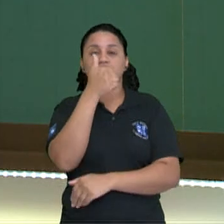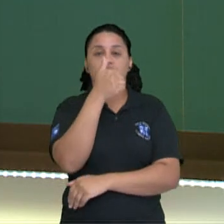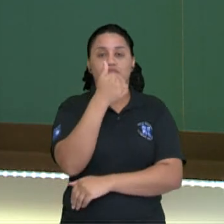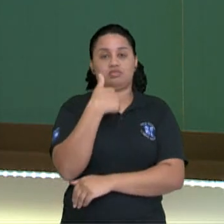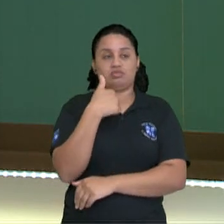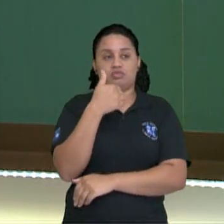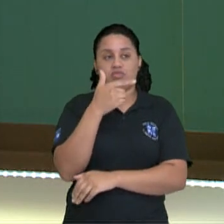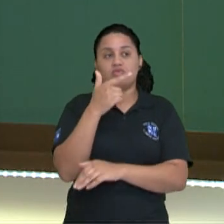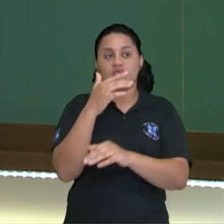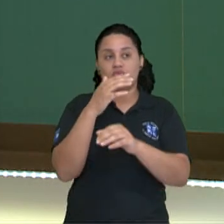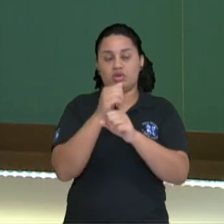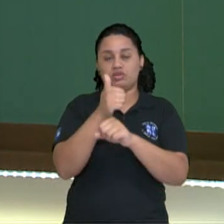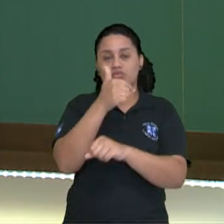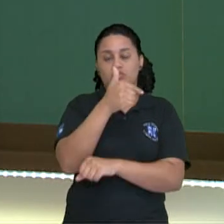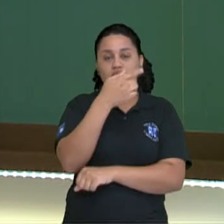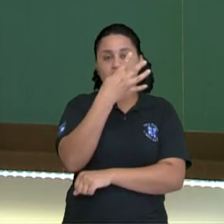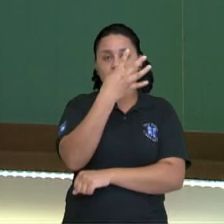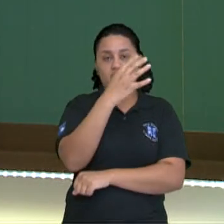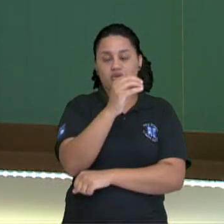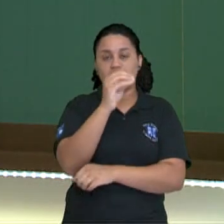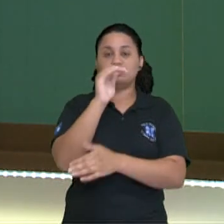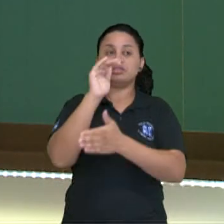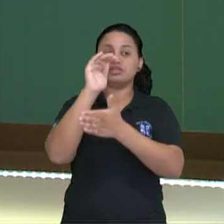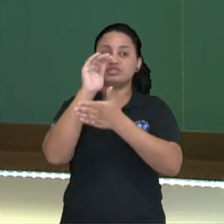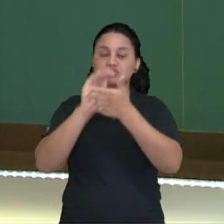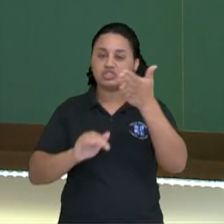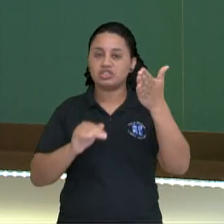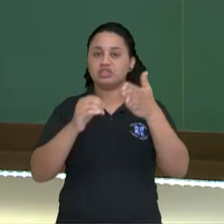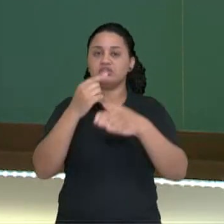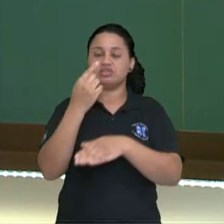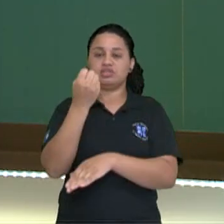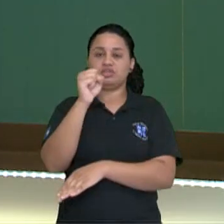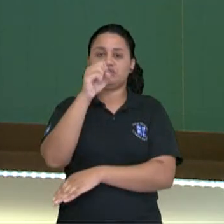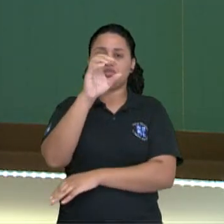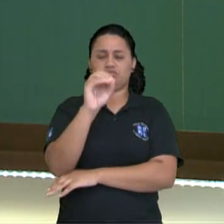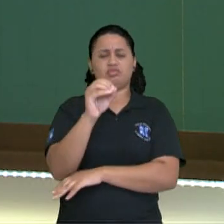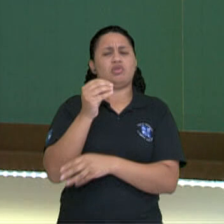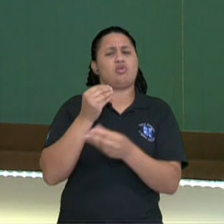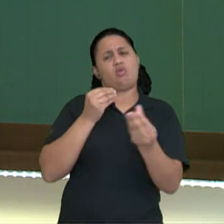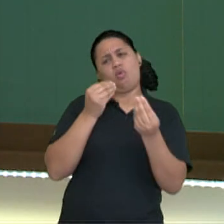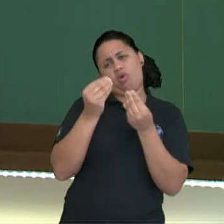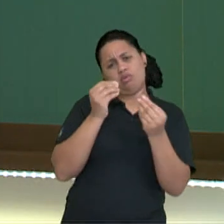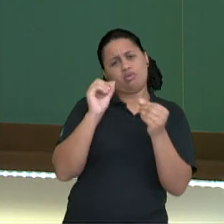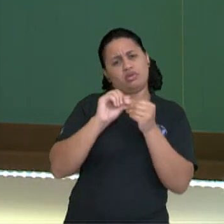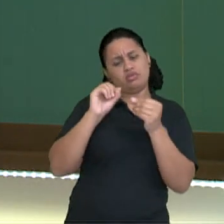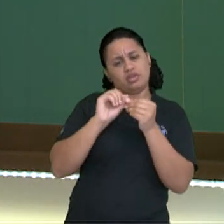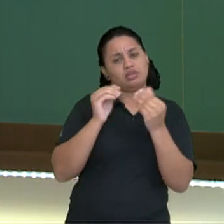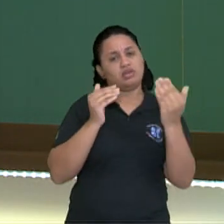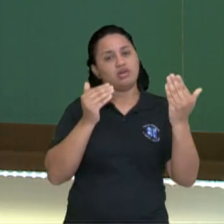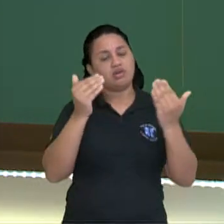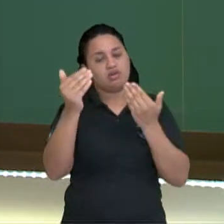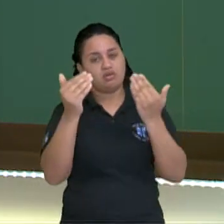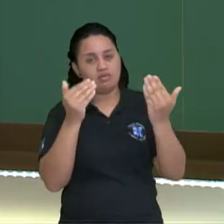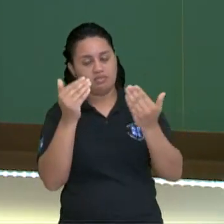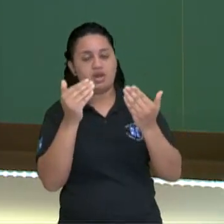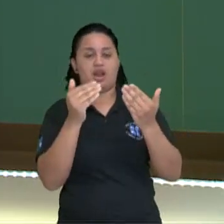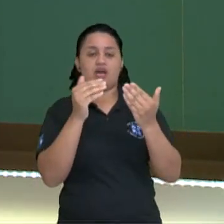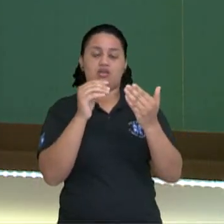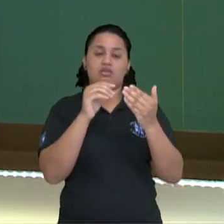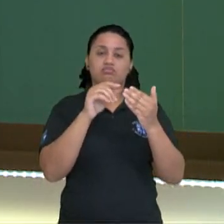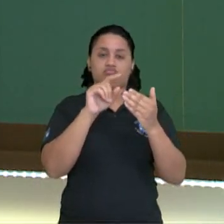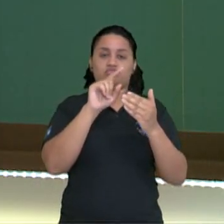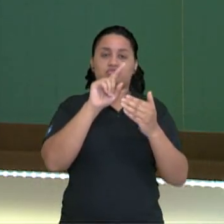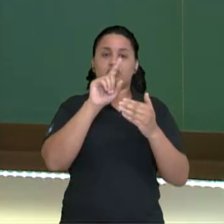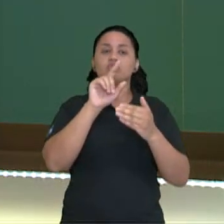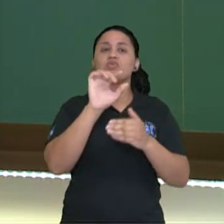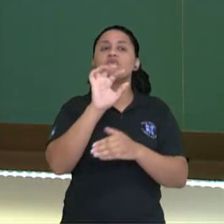ângulo, que é 240, e tiro 180. Como que você vai fazer isso? Sempre comparar o ângulo que você tem com